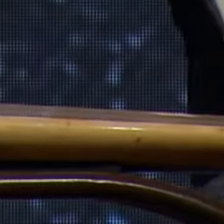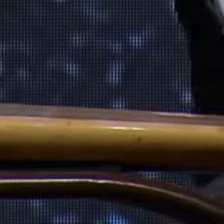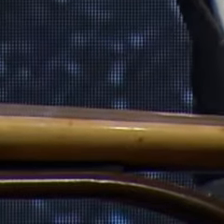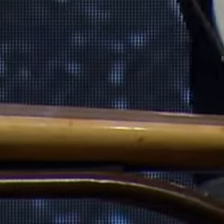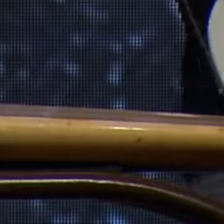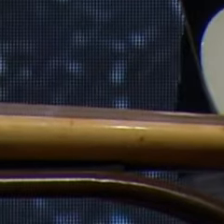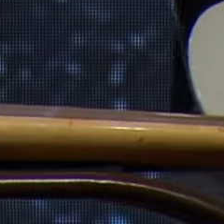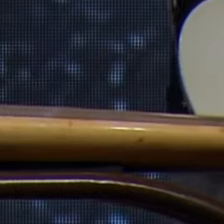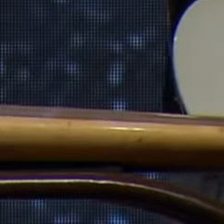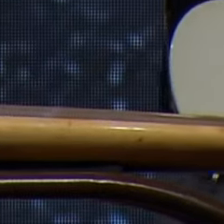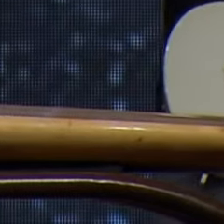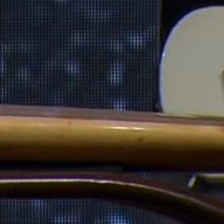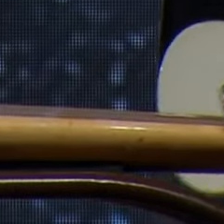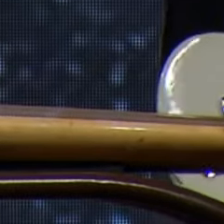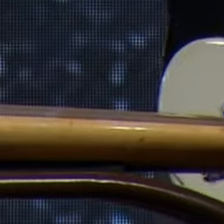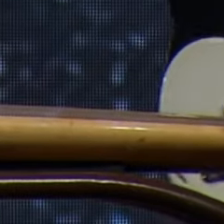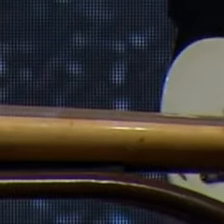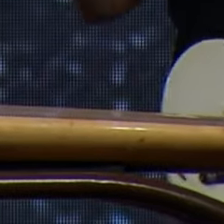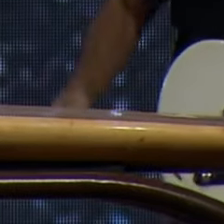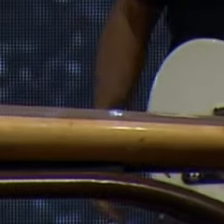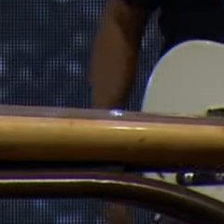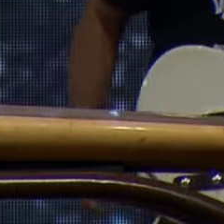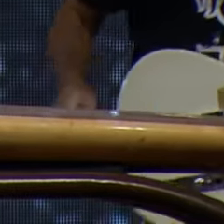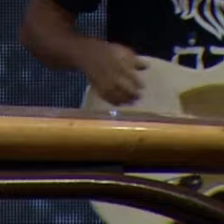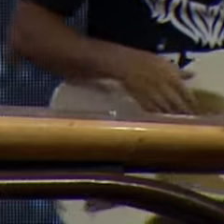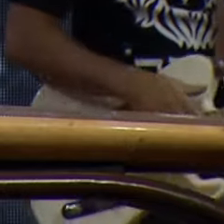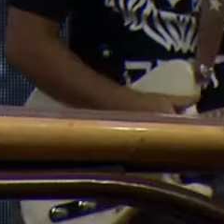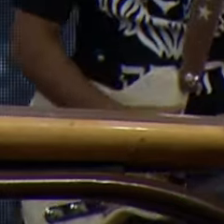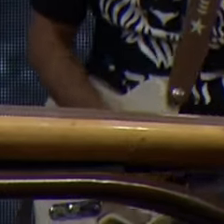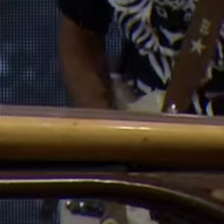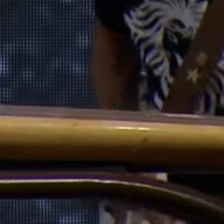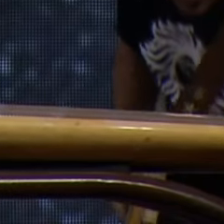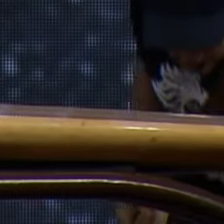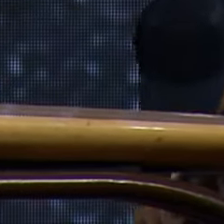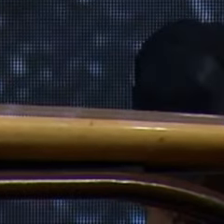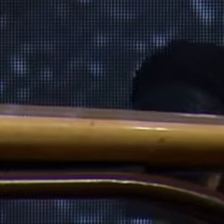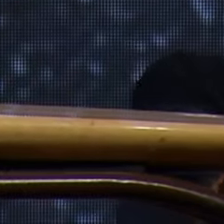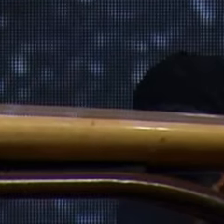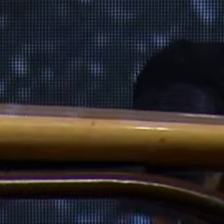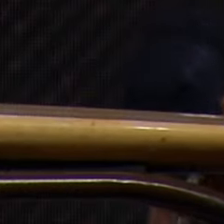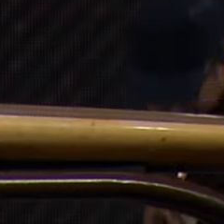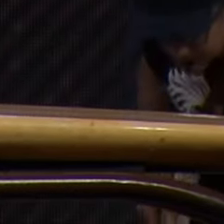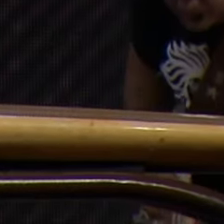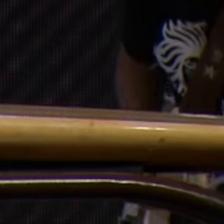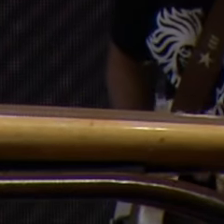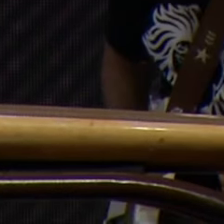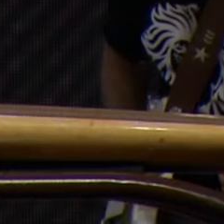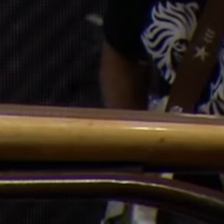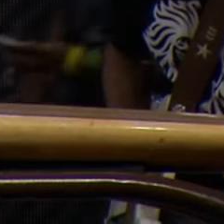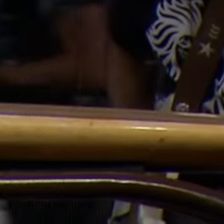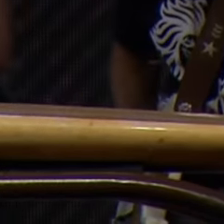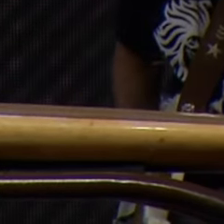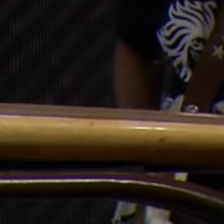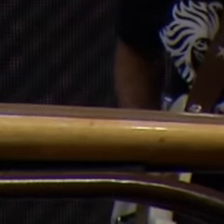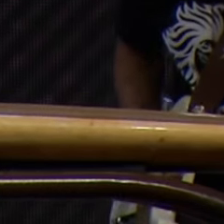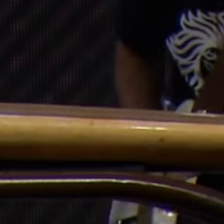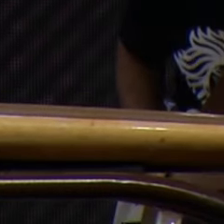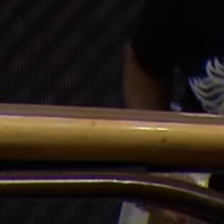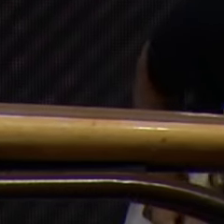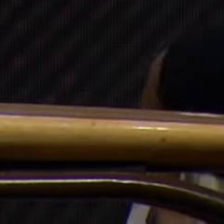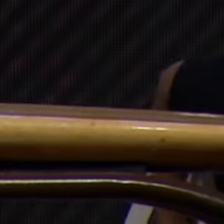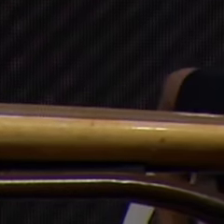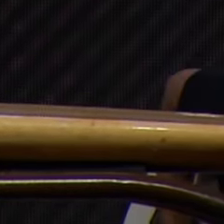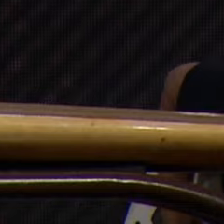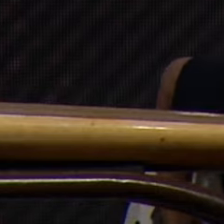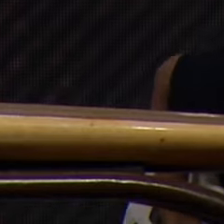começou pode já ficar entrar no teu lugar vamos preparar para adorar o Senhor mais uma vez esse culto